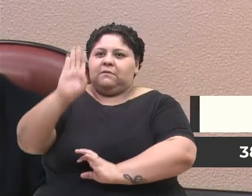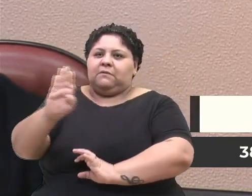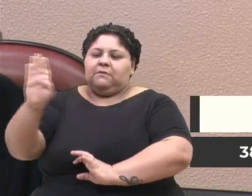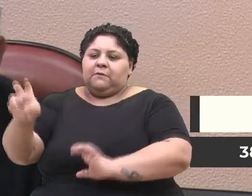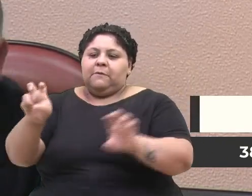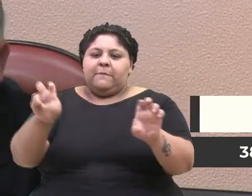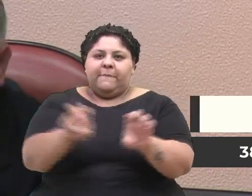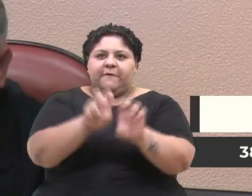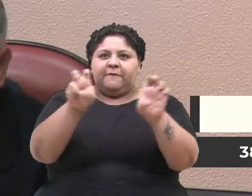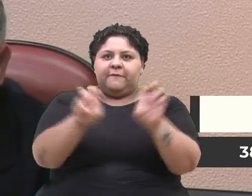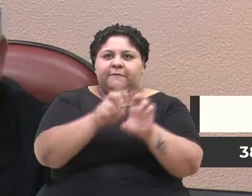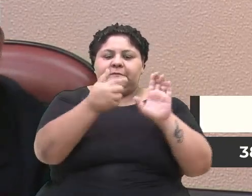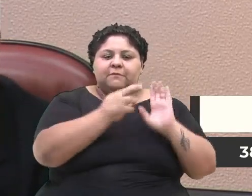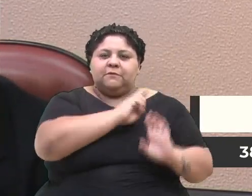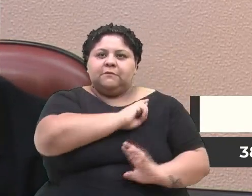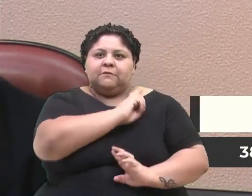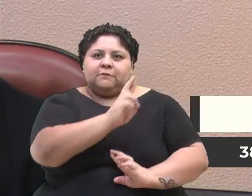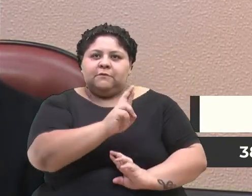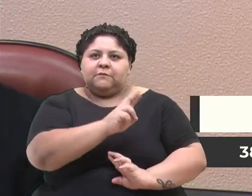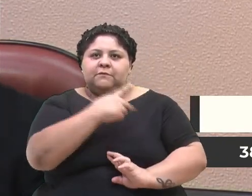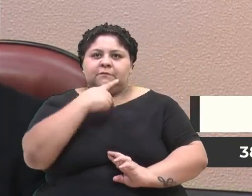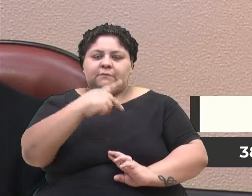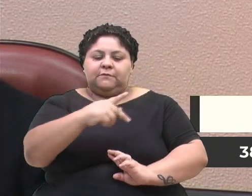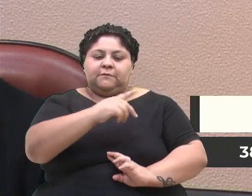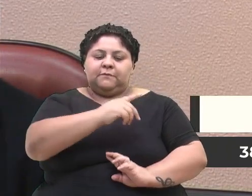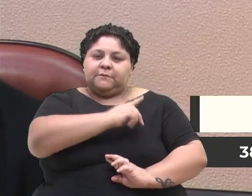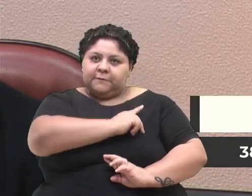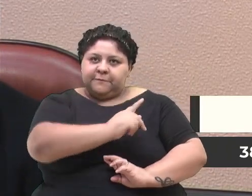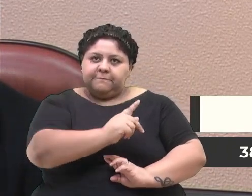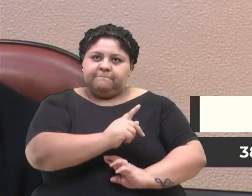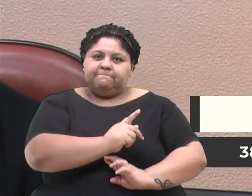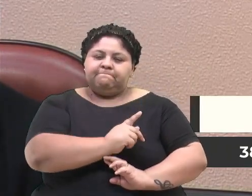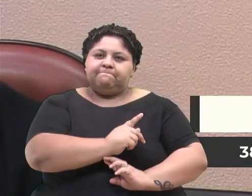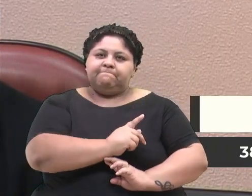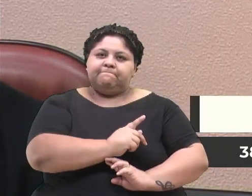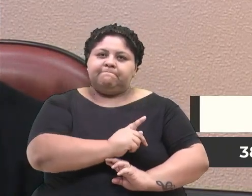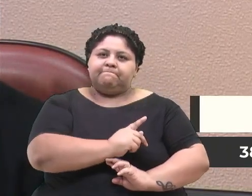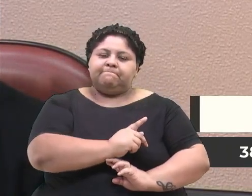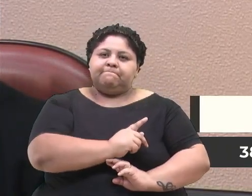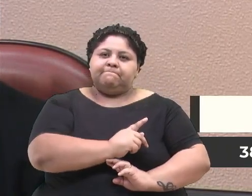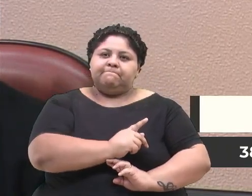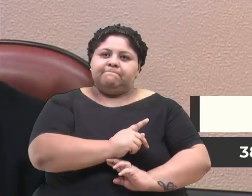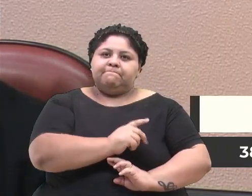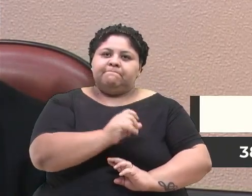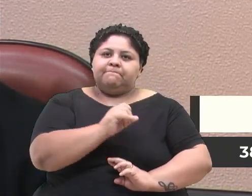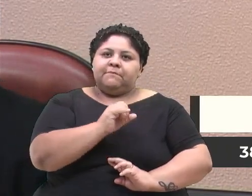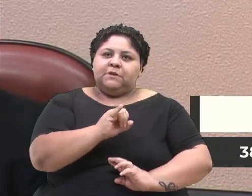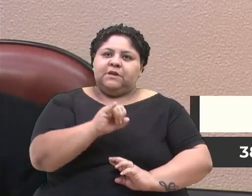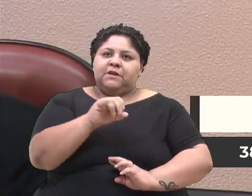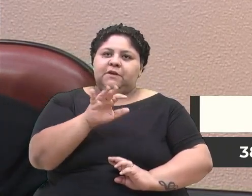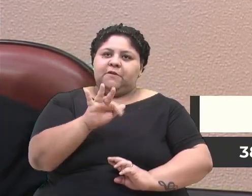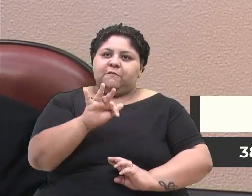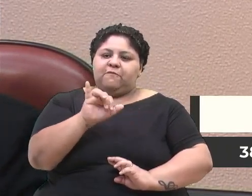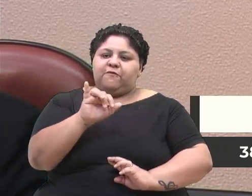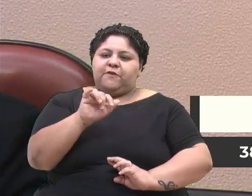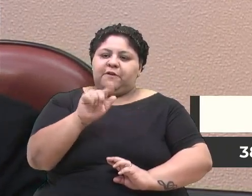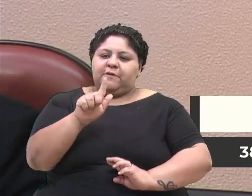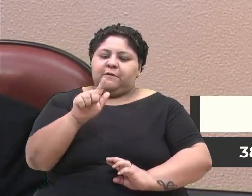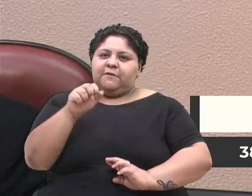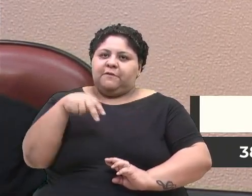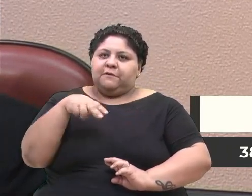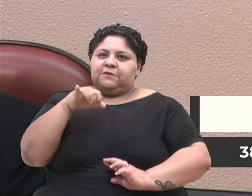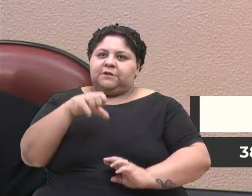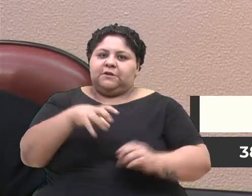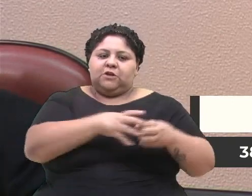Futsal, representada pela sua presidente, senhora Ifigênia Gressana, e sua